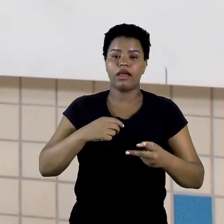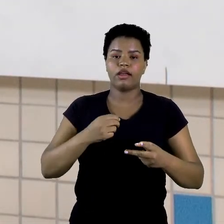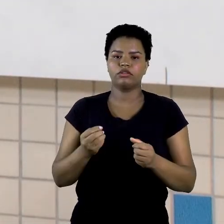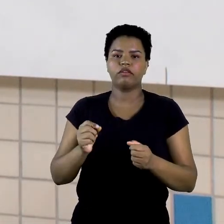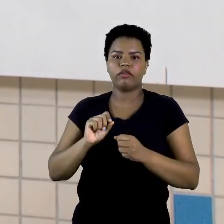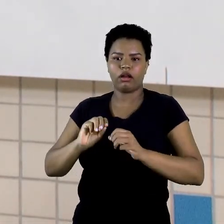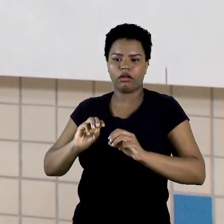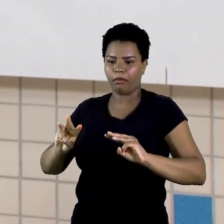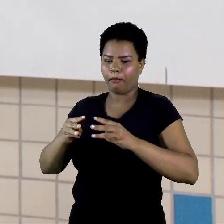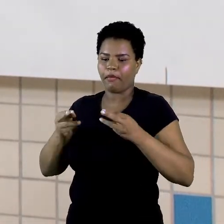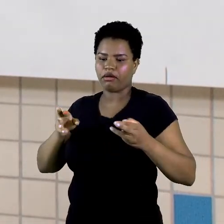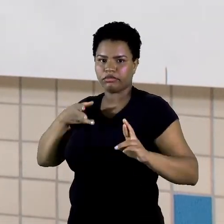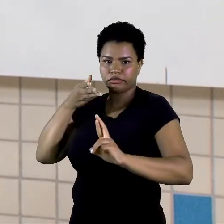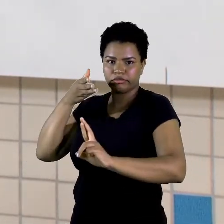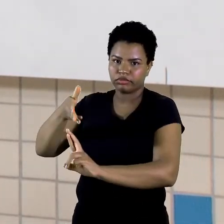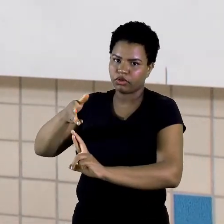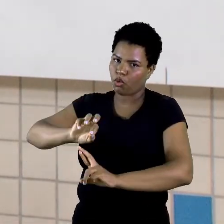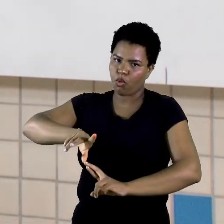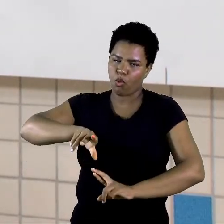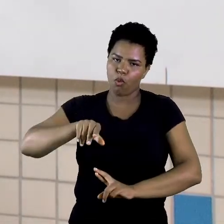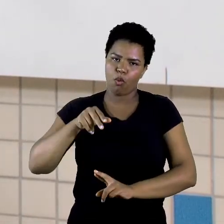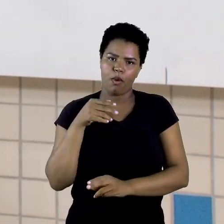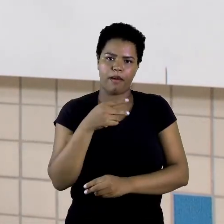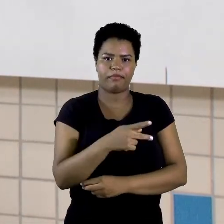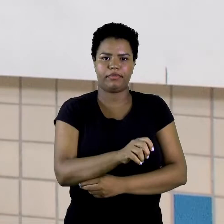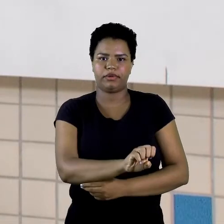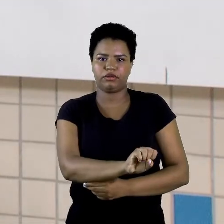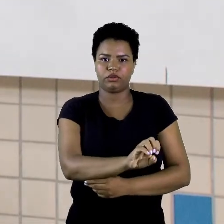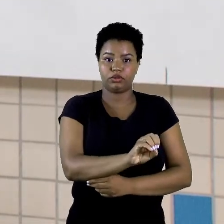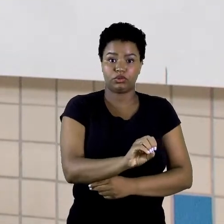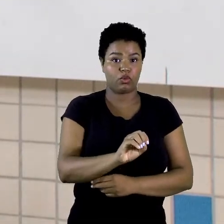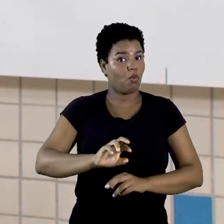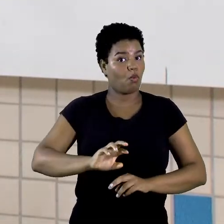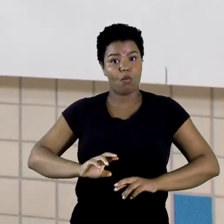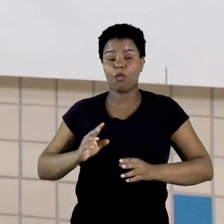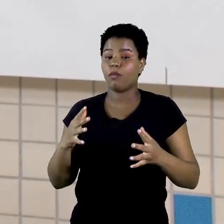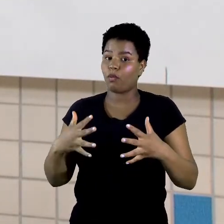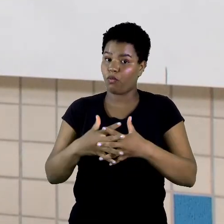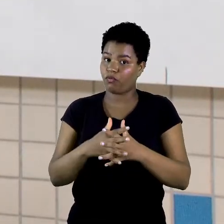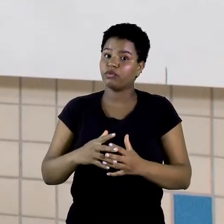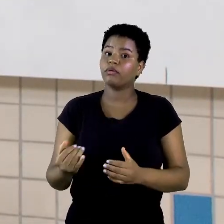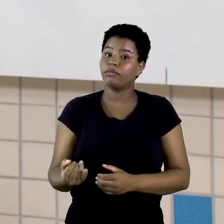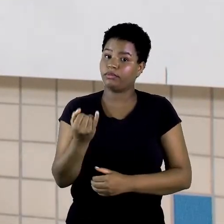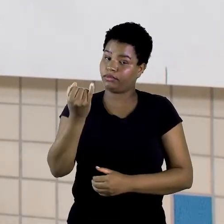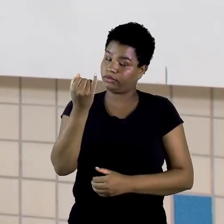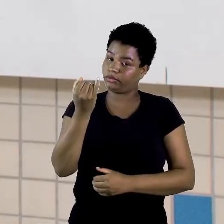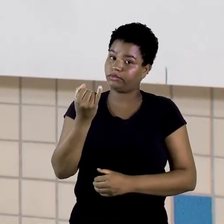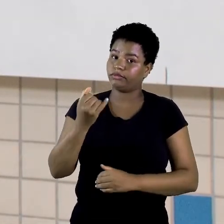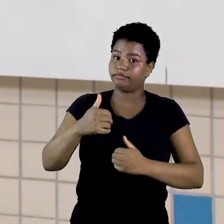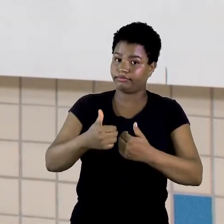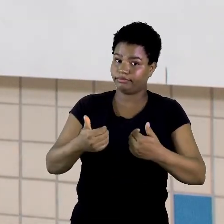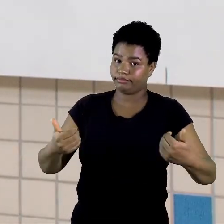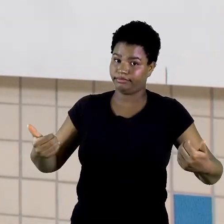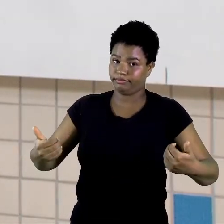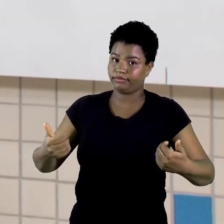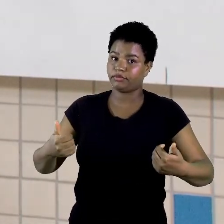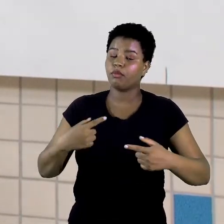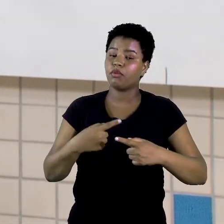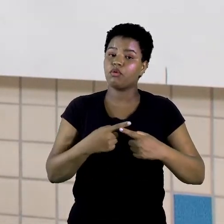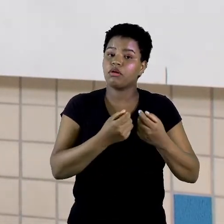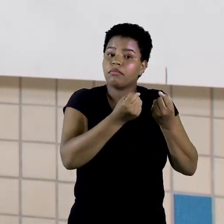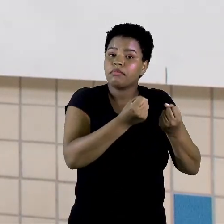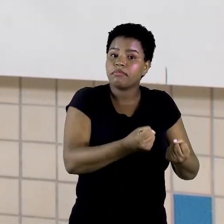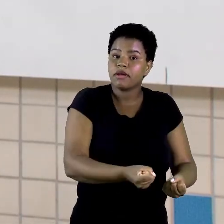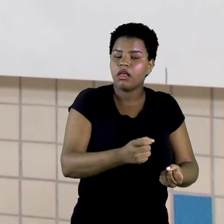e não ao peso. É importante não confundir esses conceitos, já que o peso é a força gravitacional que um corpo é capaz